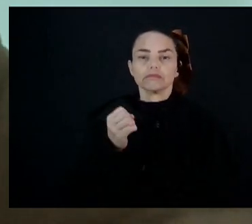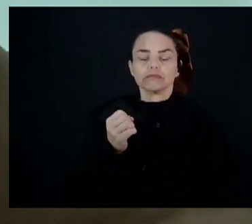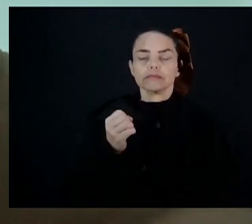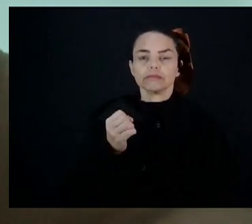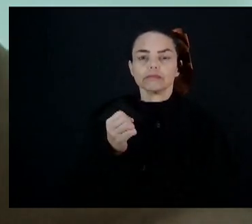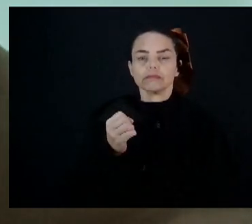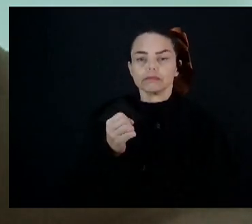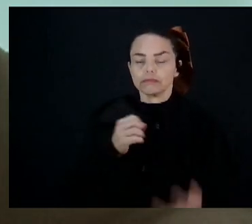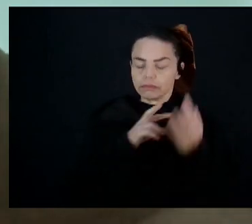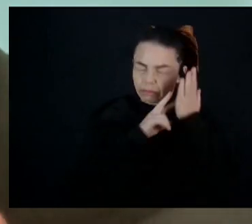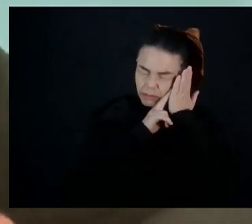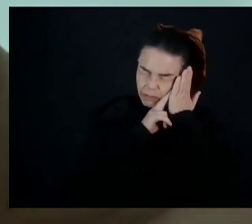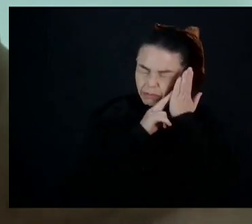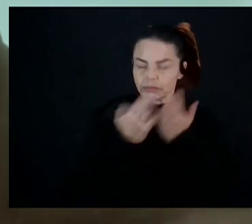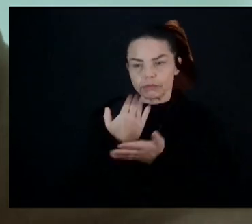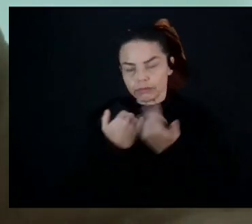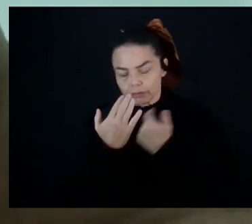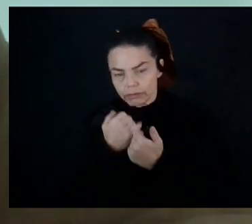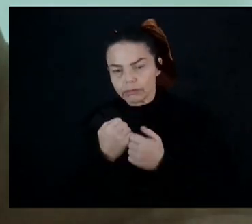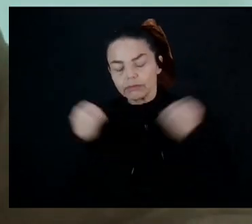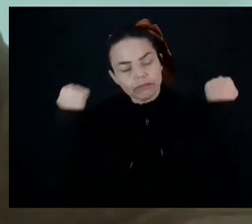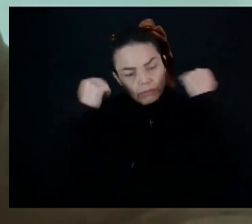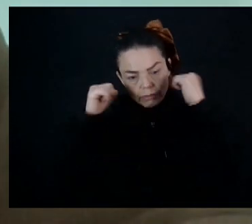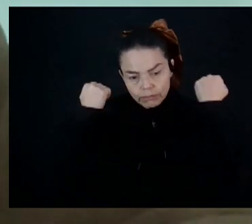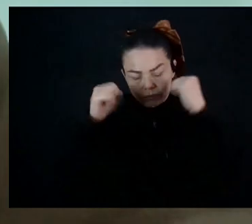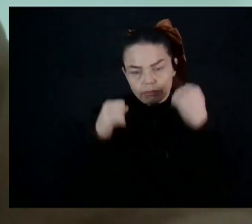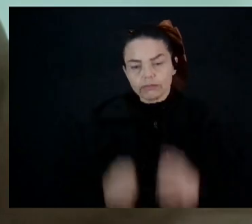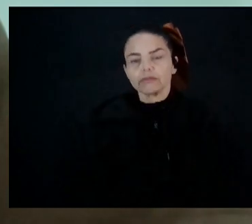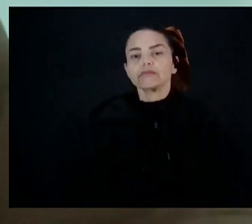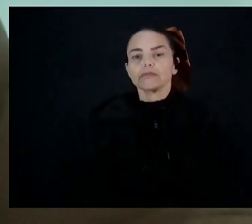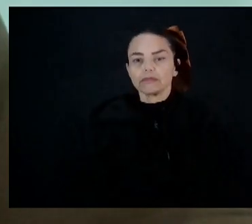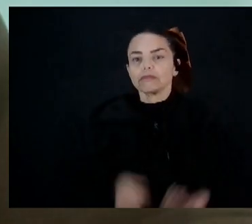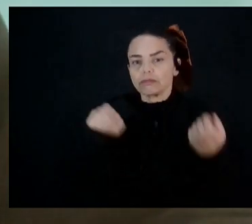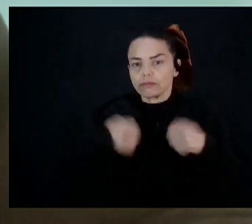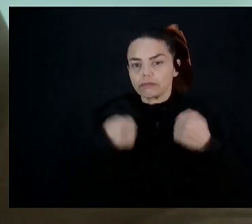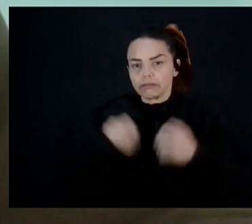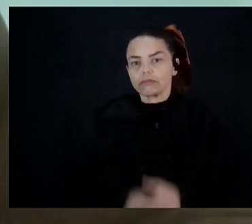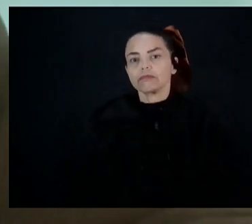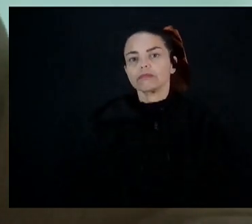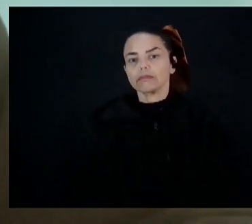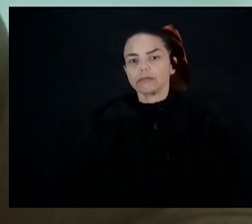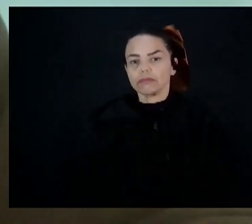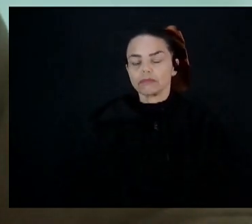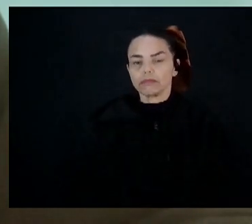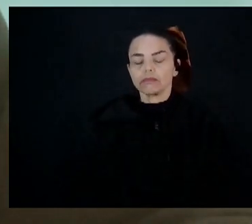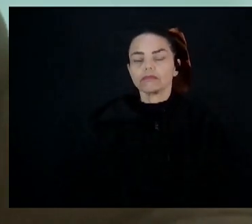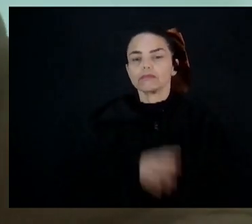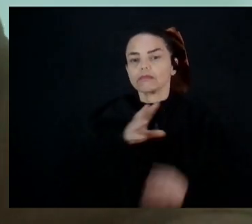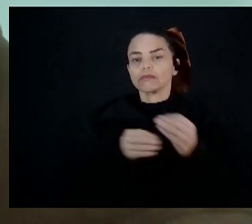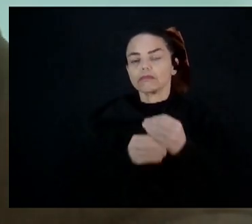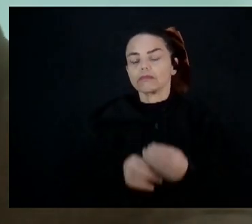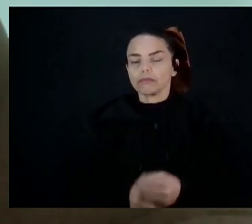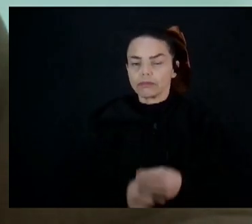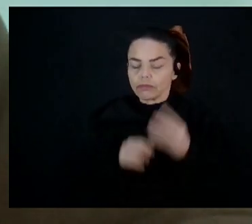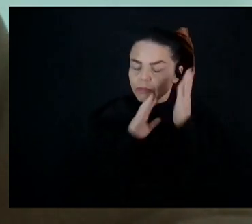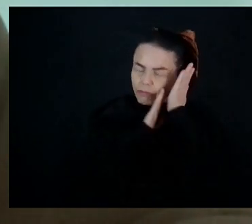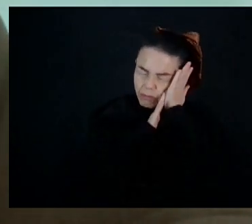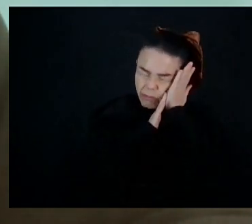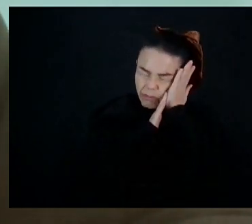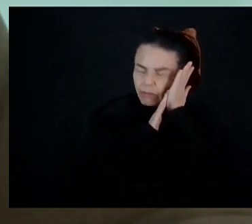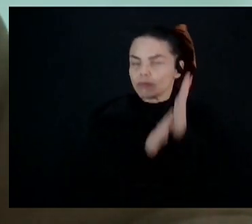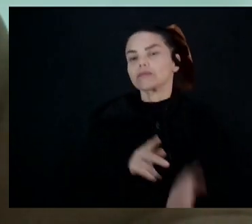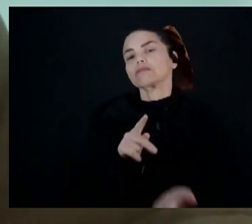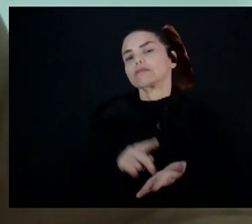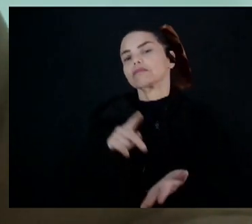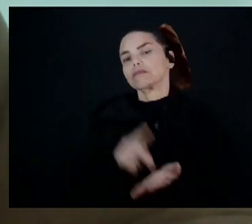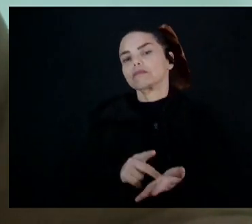Então, alimentação, atividade física, tudo aquilo que a gente precisa fazer, o sono foi incluído dentro dessa história. Então, realmente, eu acho que